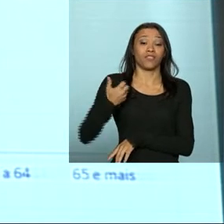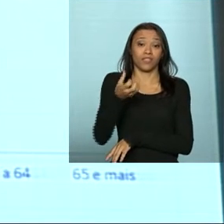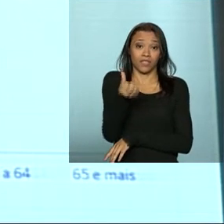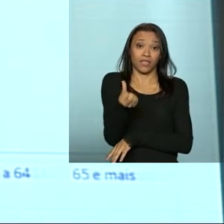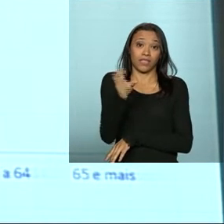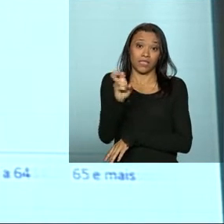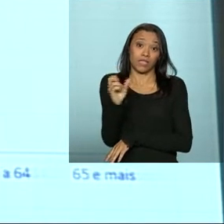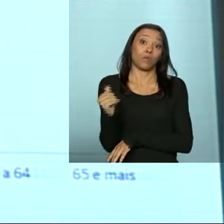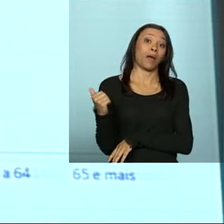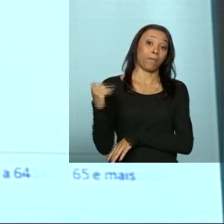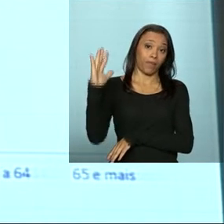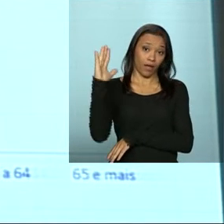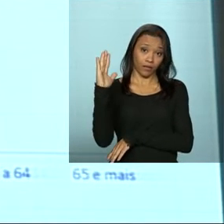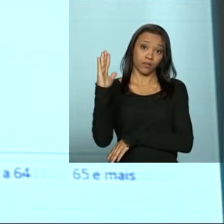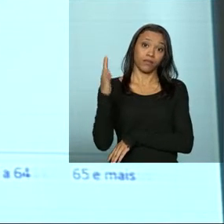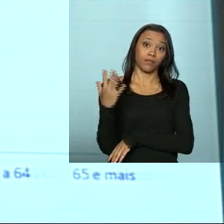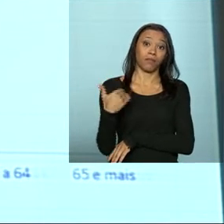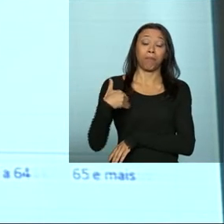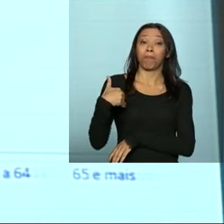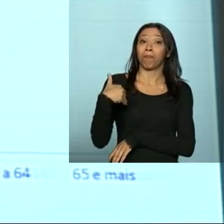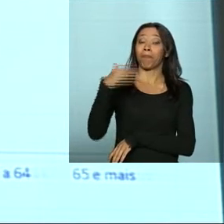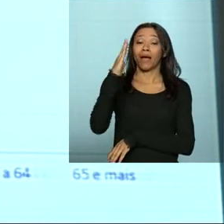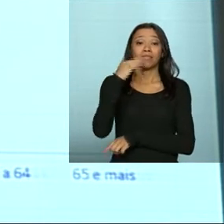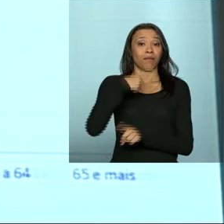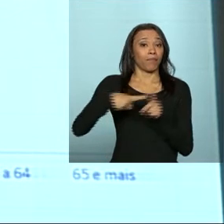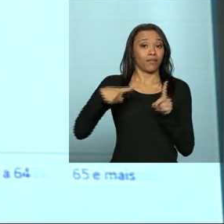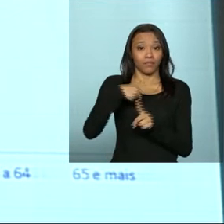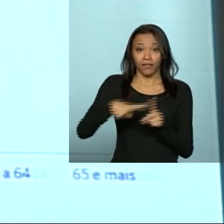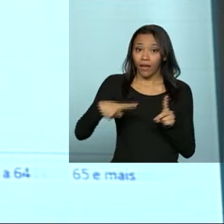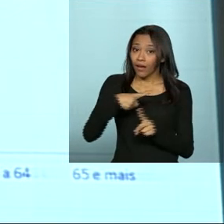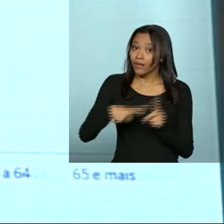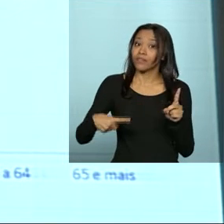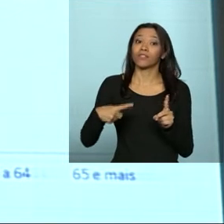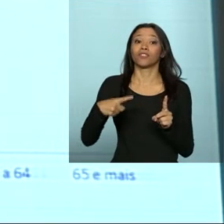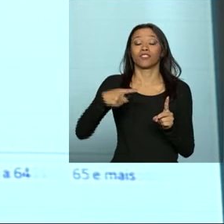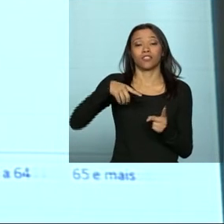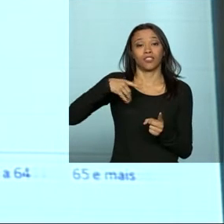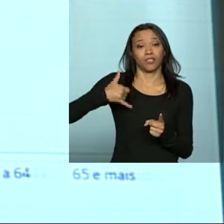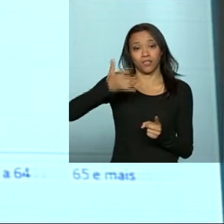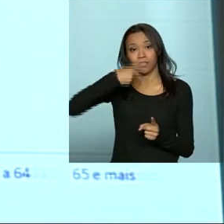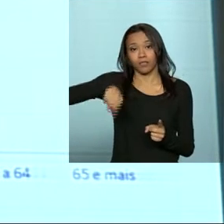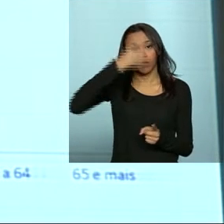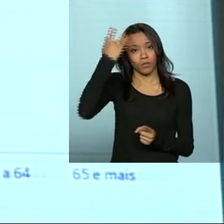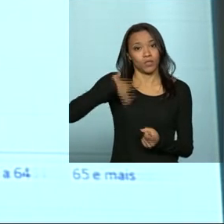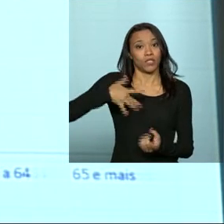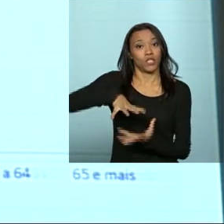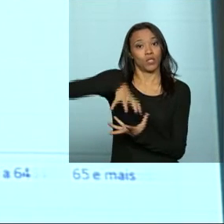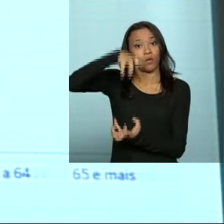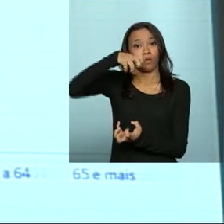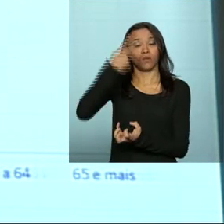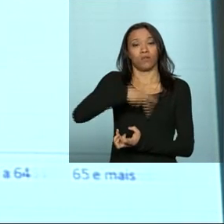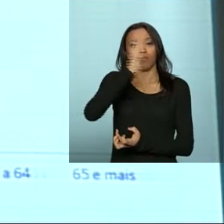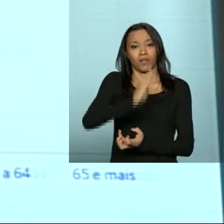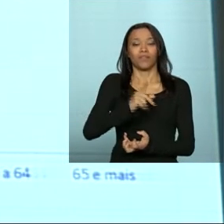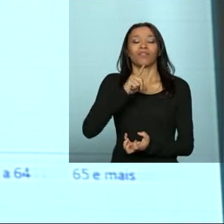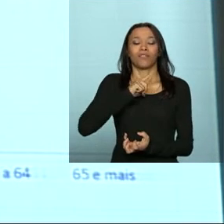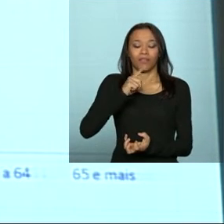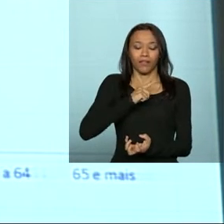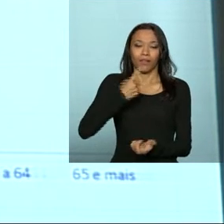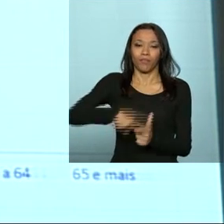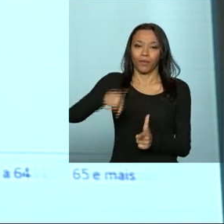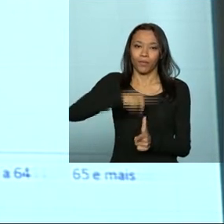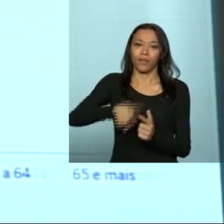mais. Então, mais da metade da população de idosos brasileiros refere, então, pressão